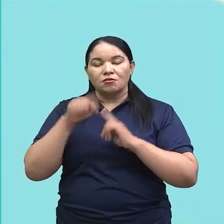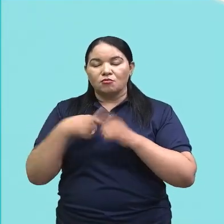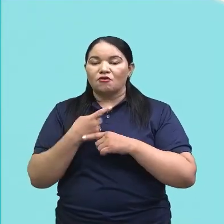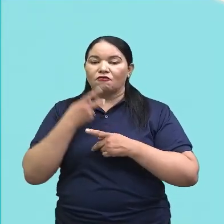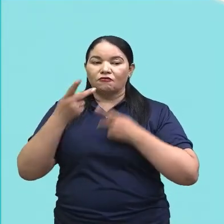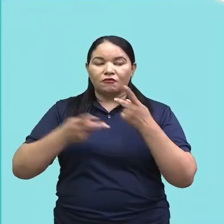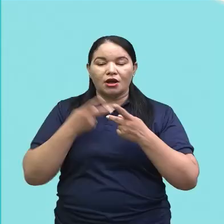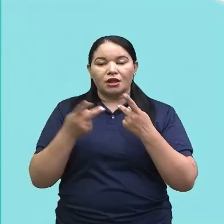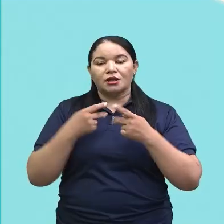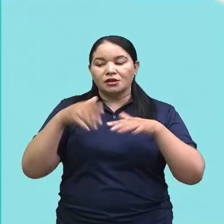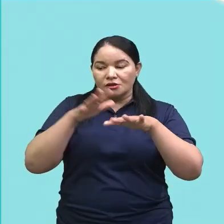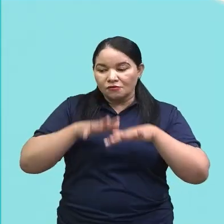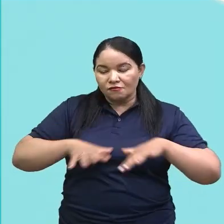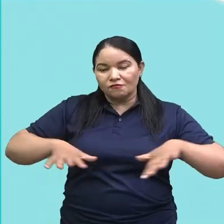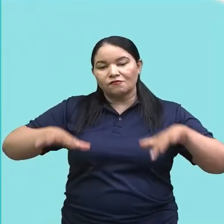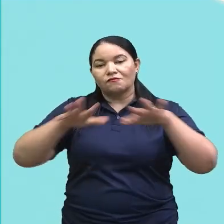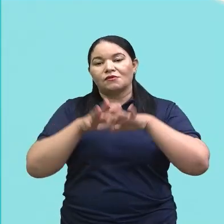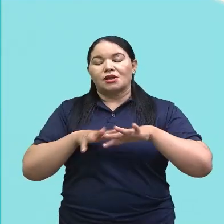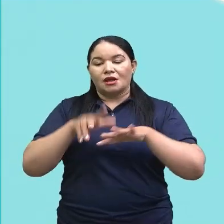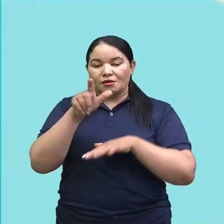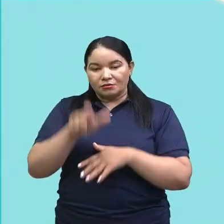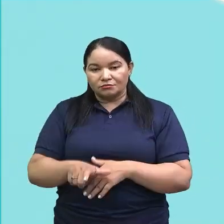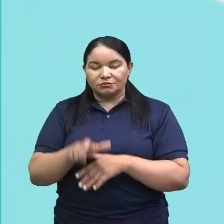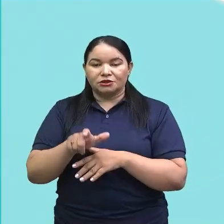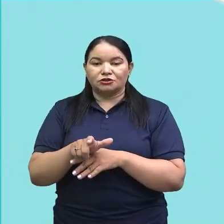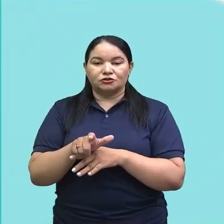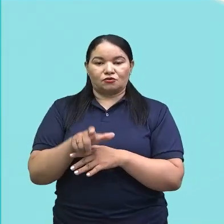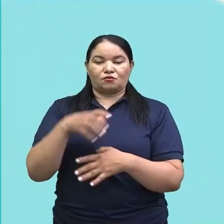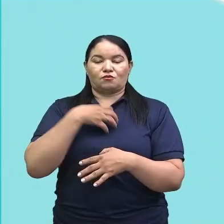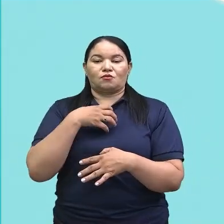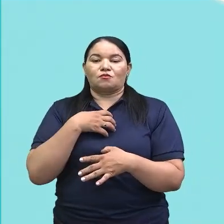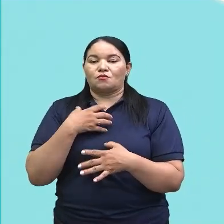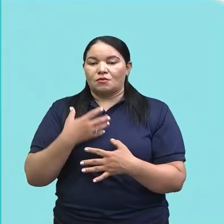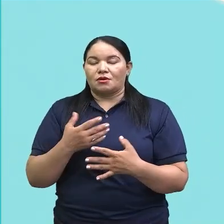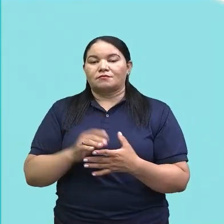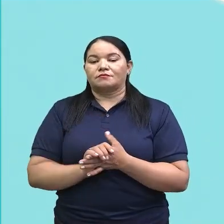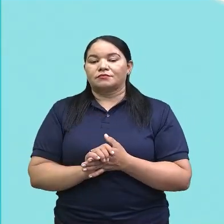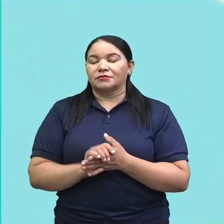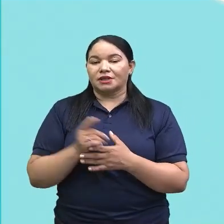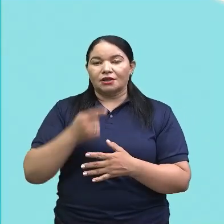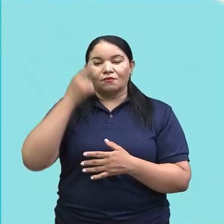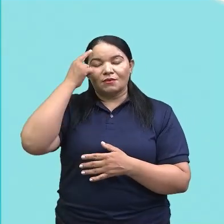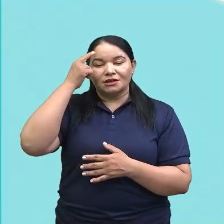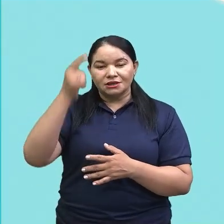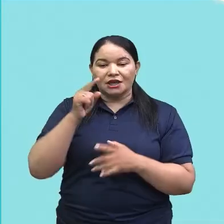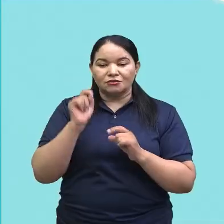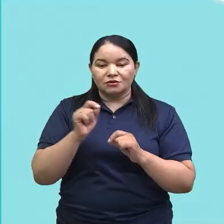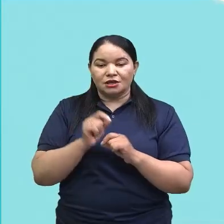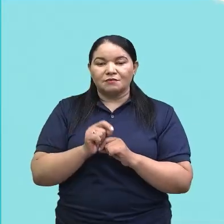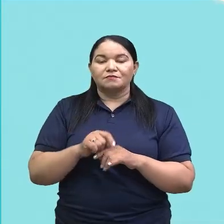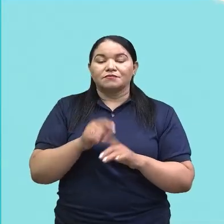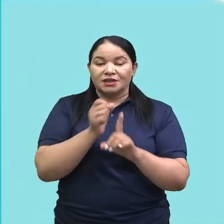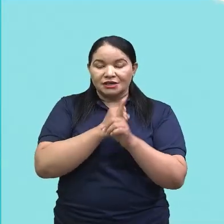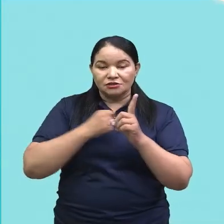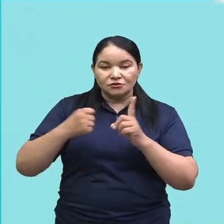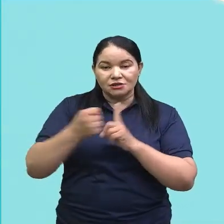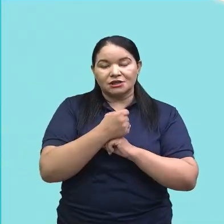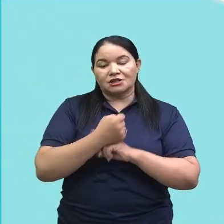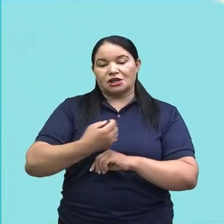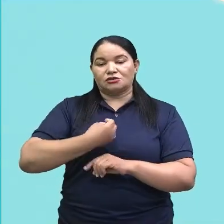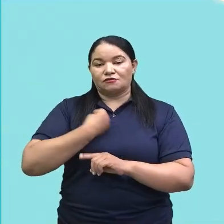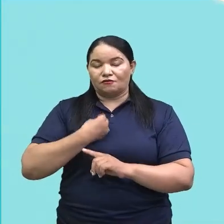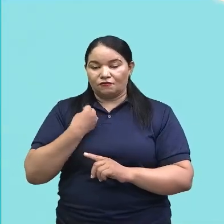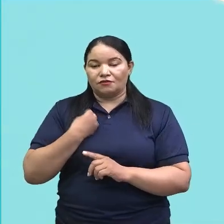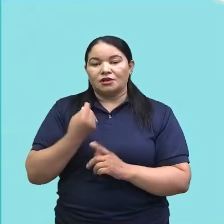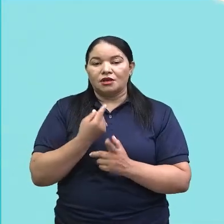que determina o ser humano, porque no naturalismo a ideia é qual? Que o meio, o lugar onde você